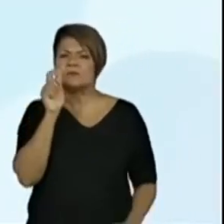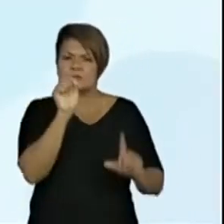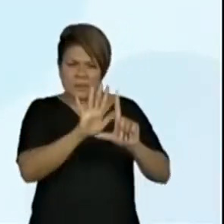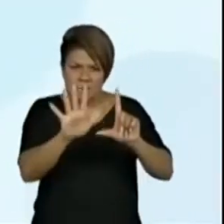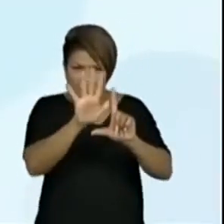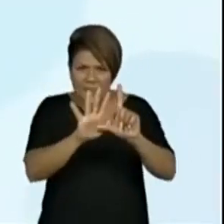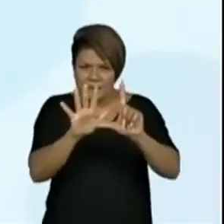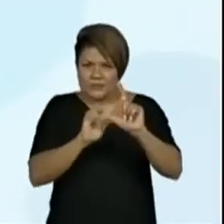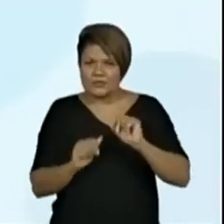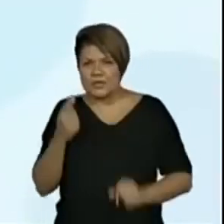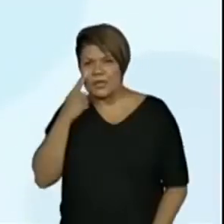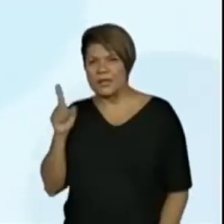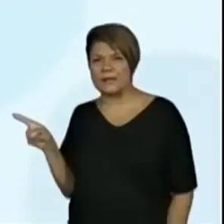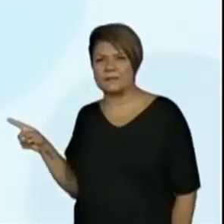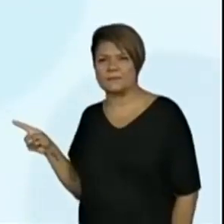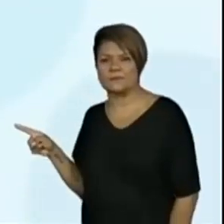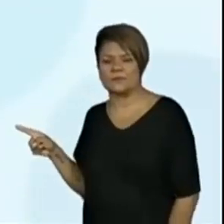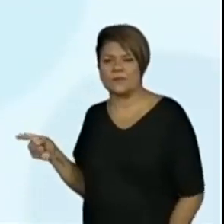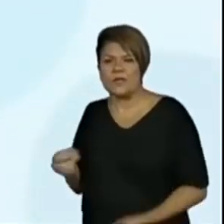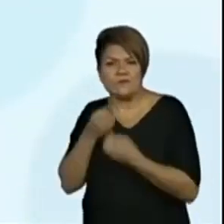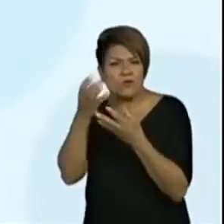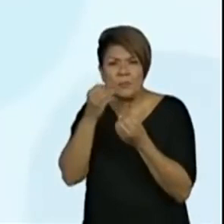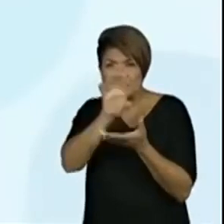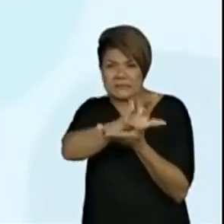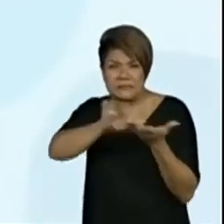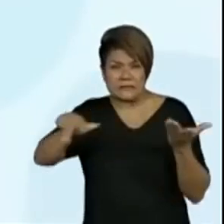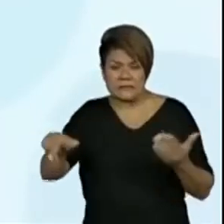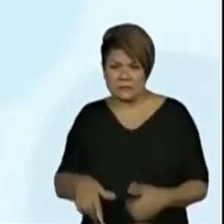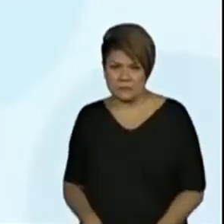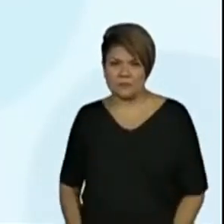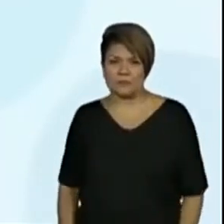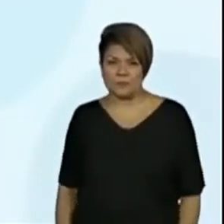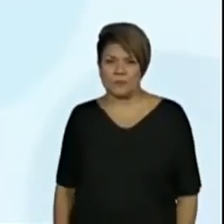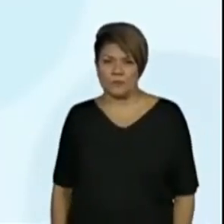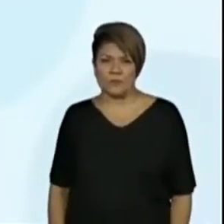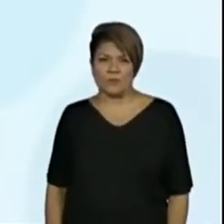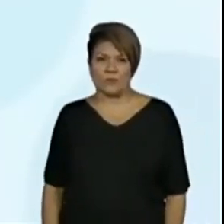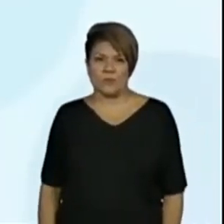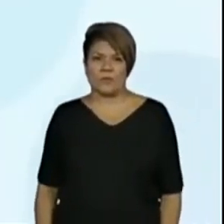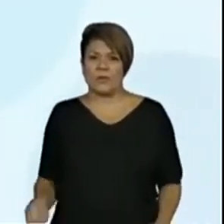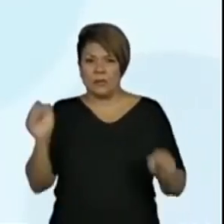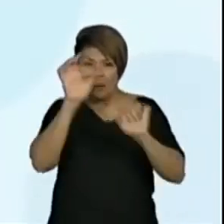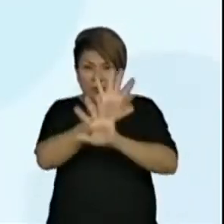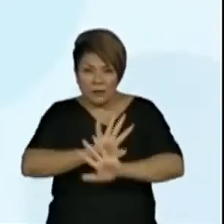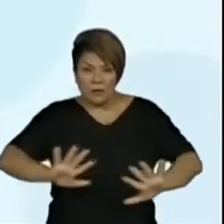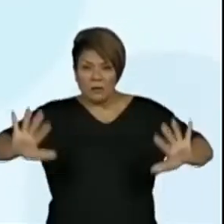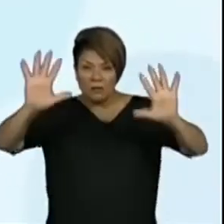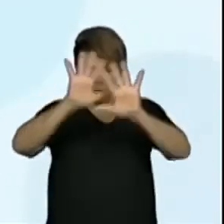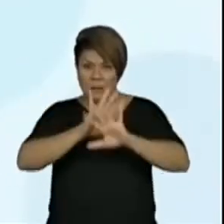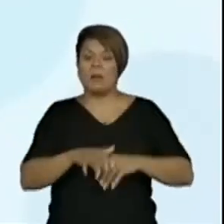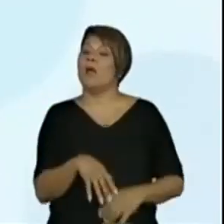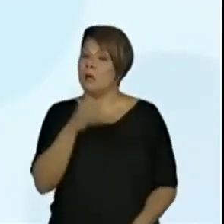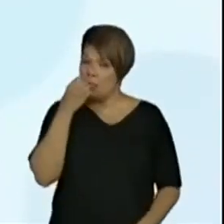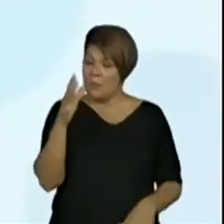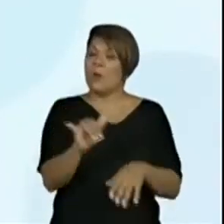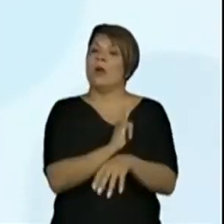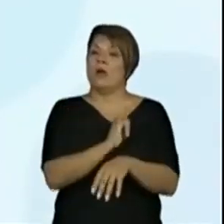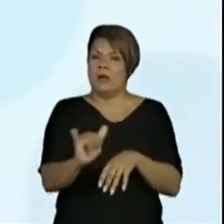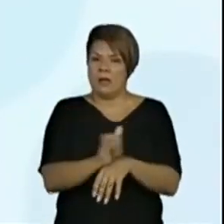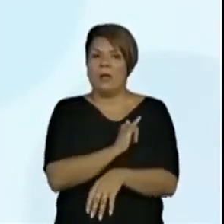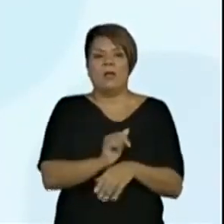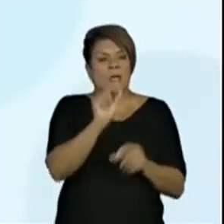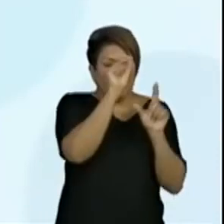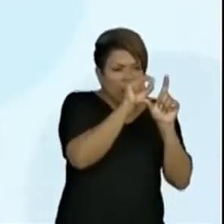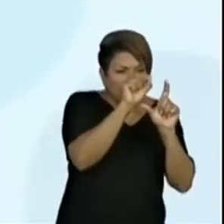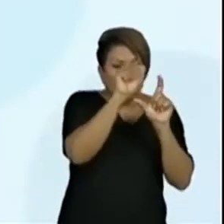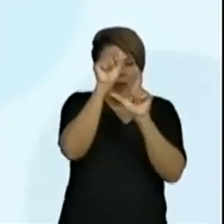imagem, que ela tem muitas informações. Pronto, melhorou? Muitas informações? É uma boa estratégia, professora